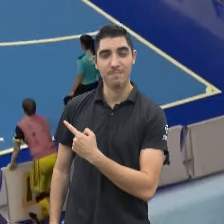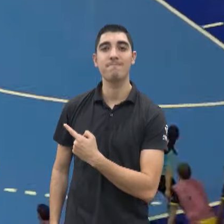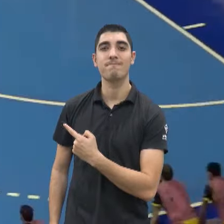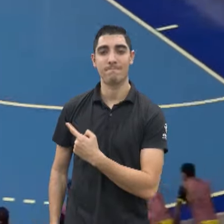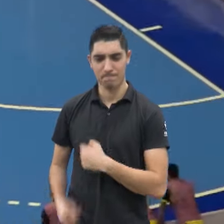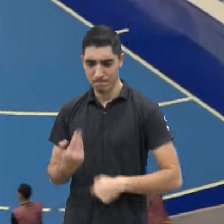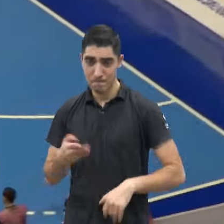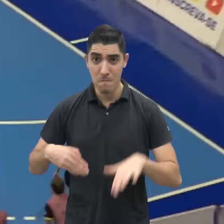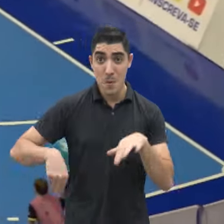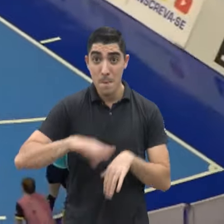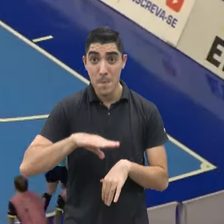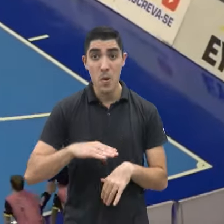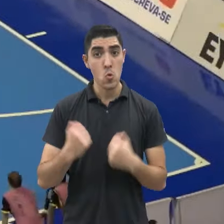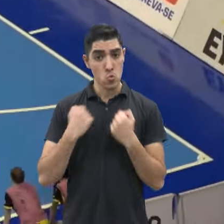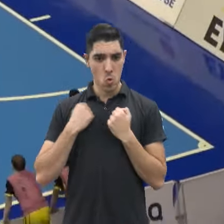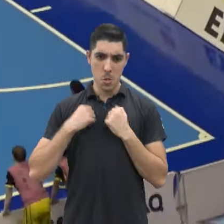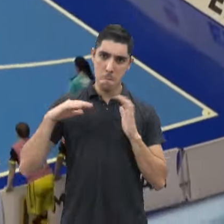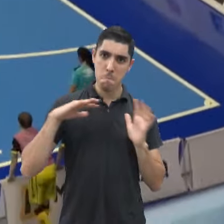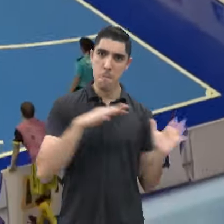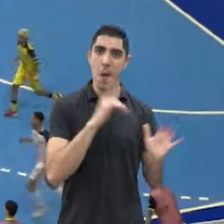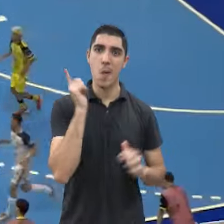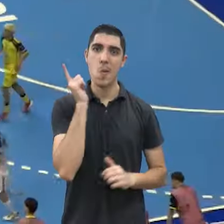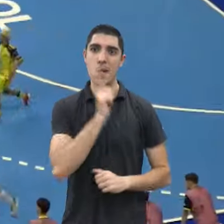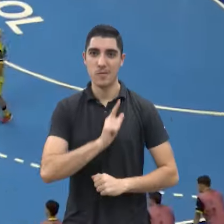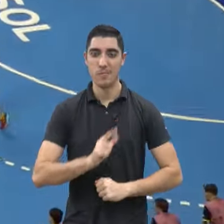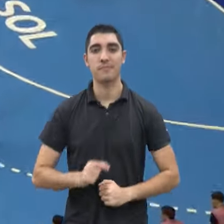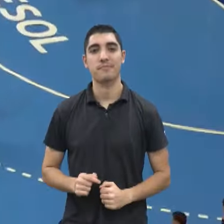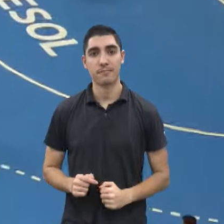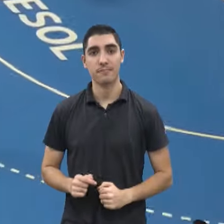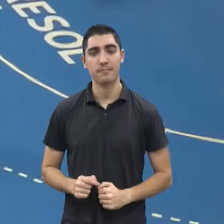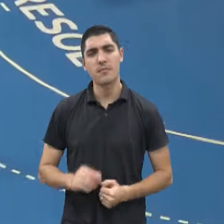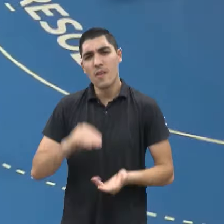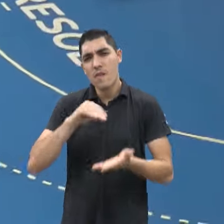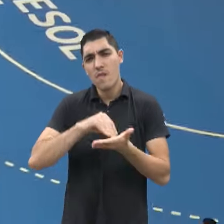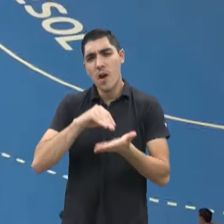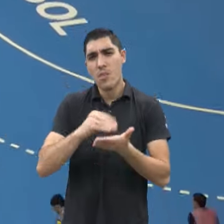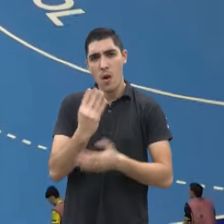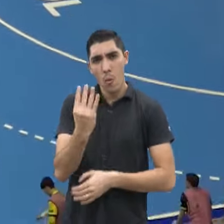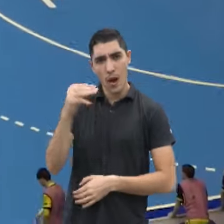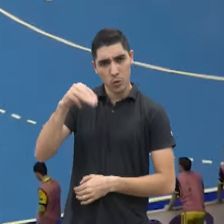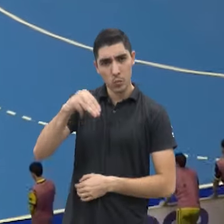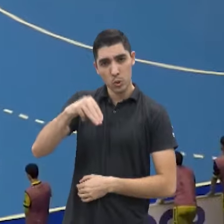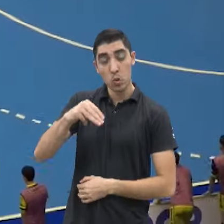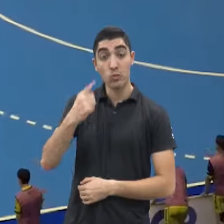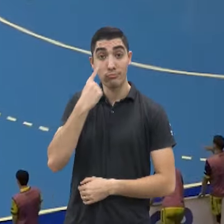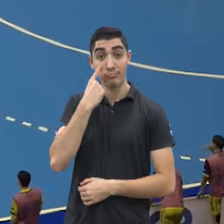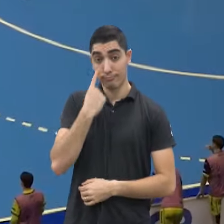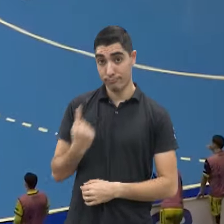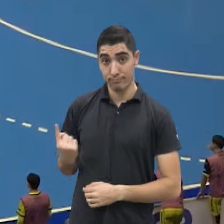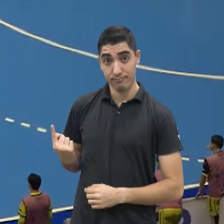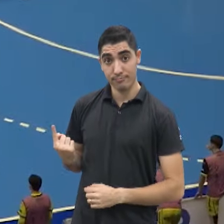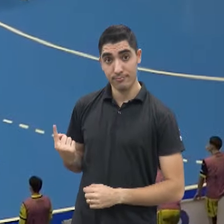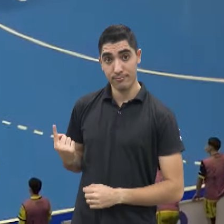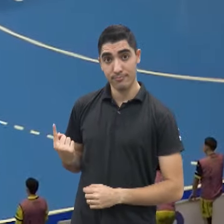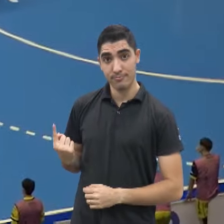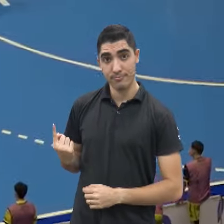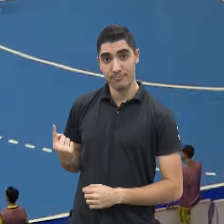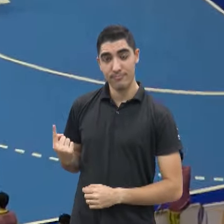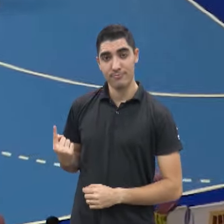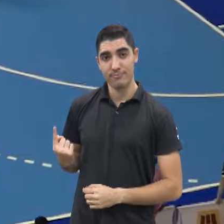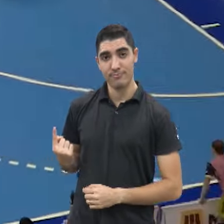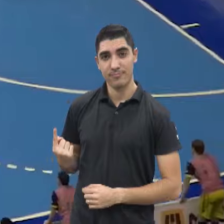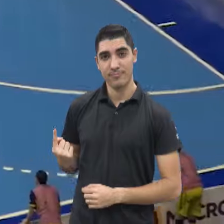de canhota para Valenga fazer a defesa. Restando quatro, Felipinho dominou na esquerda, fez a finta para o meio, voltou para a esquerda